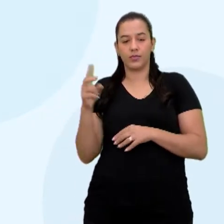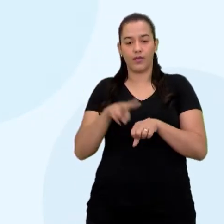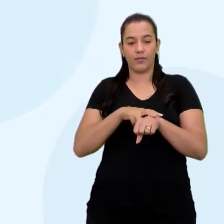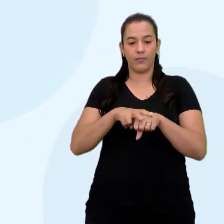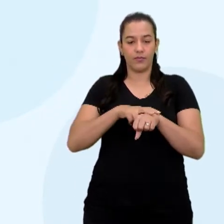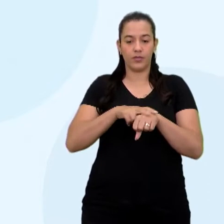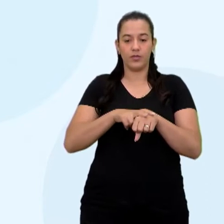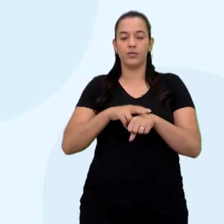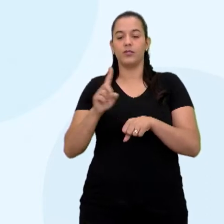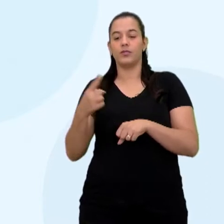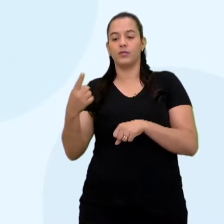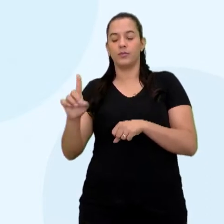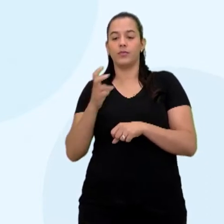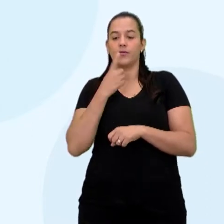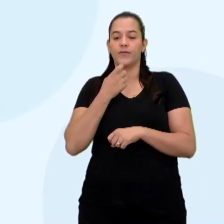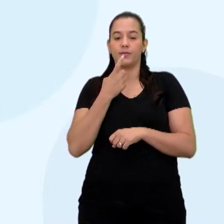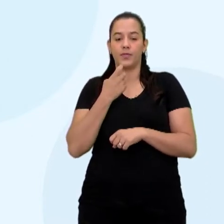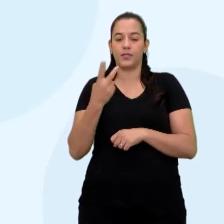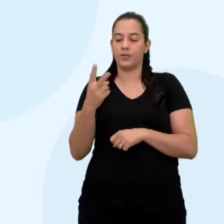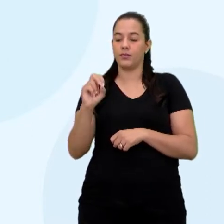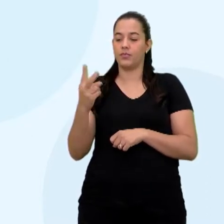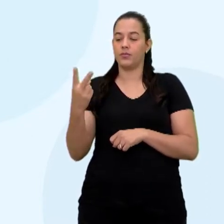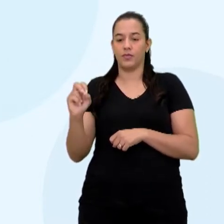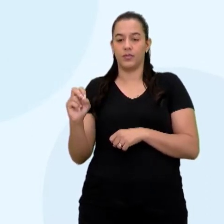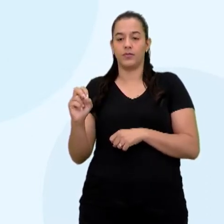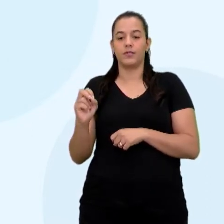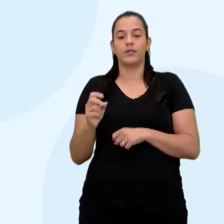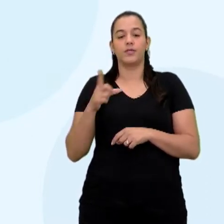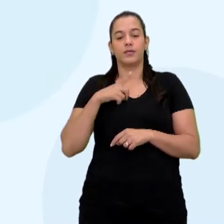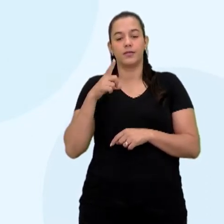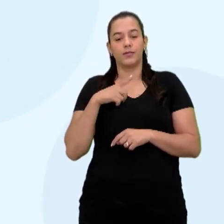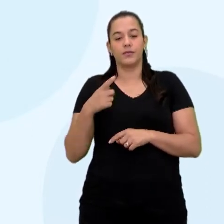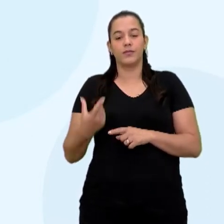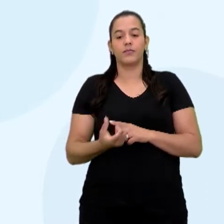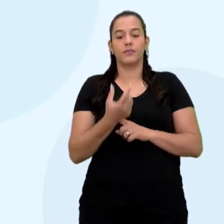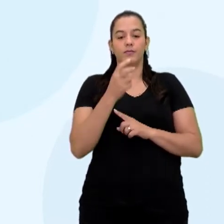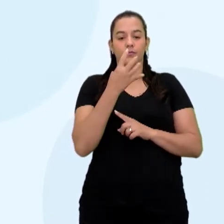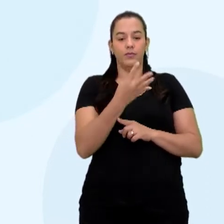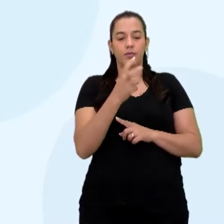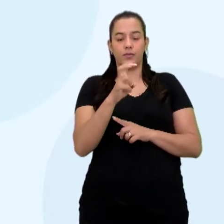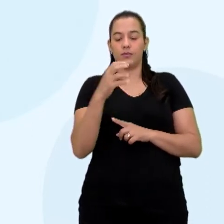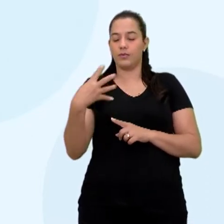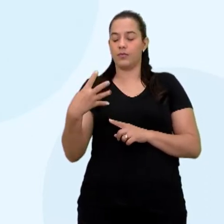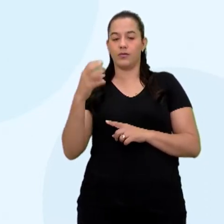2020. O Norte é de 53,4% e subiu para